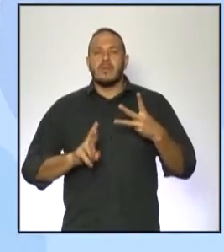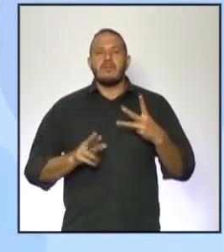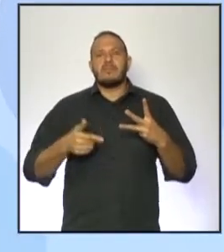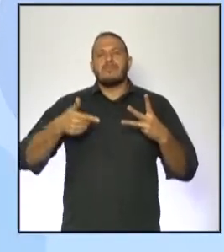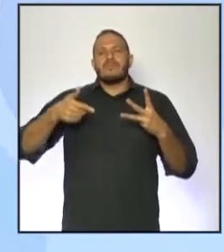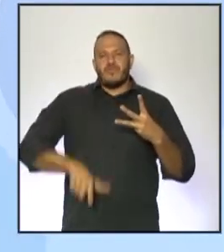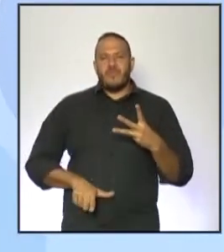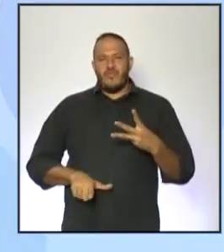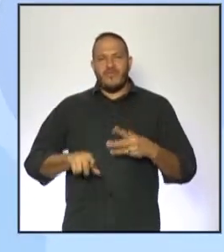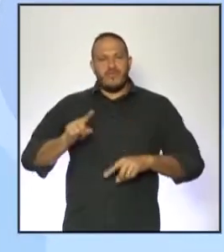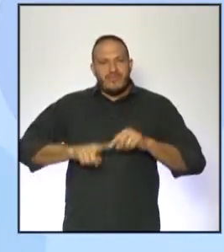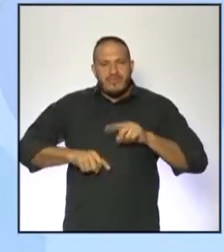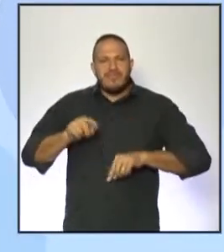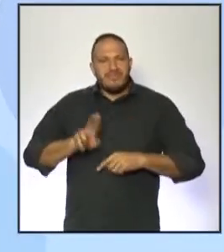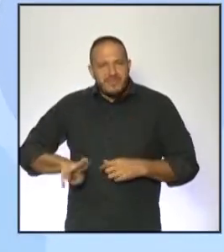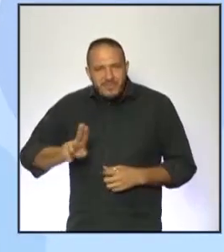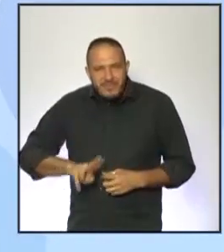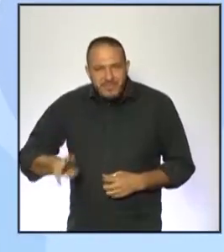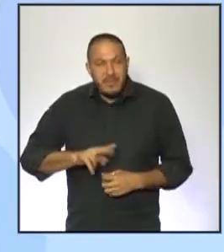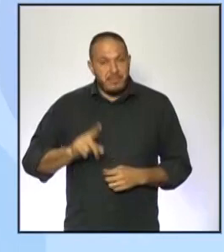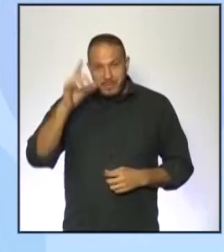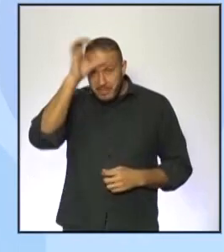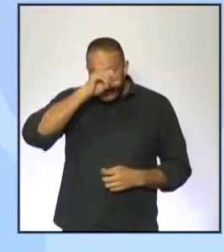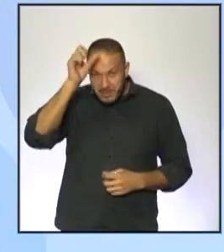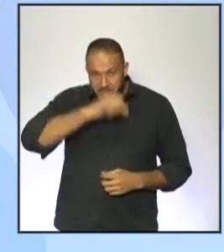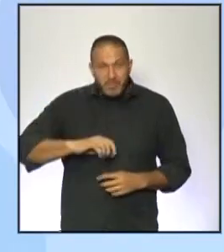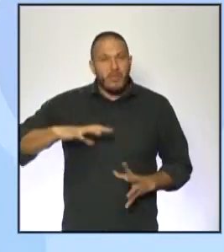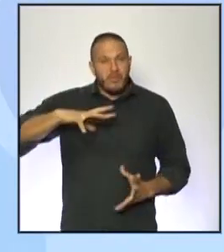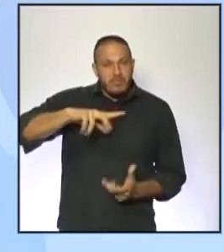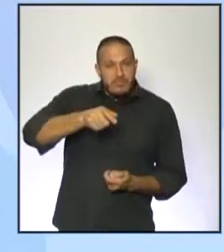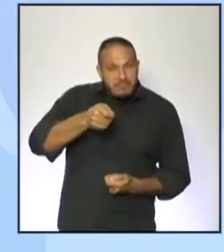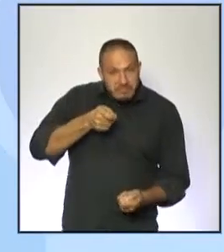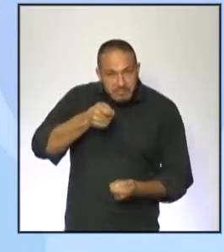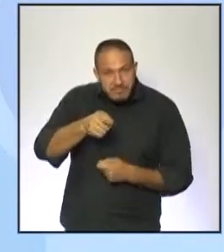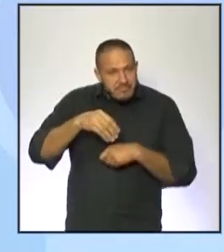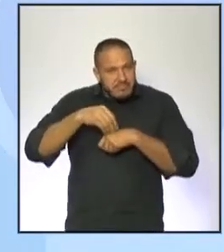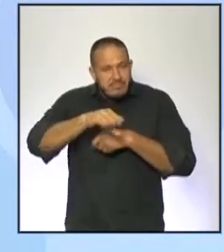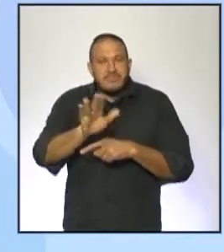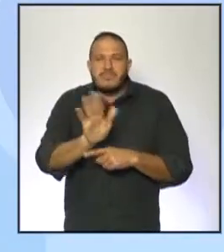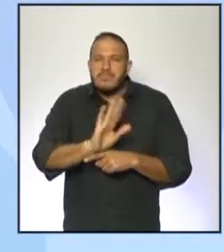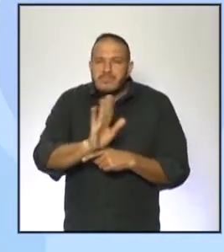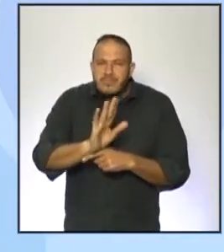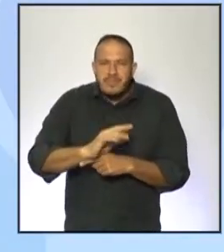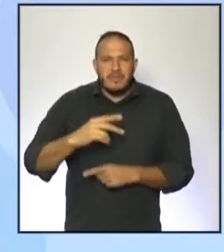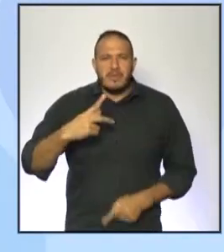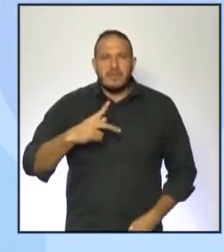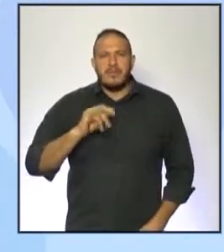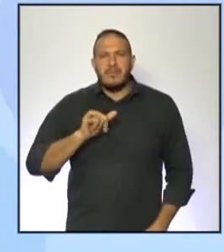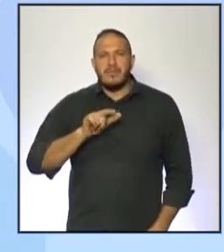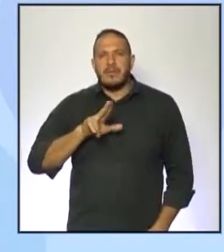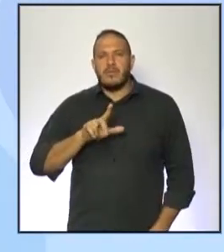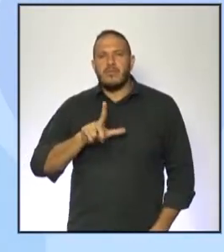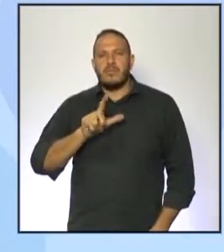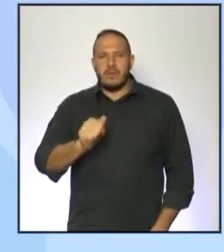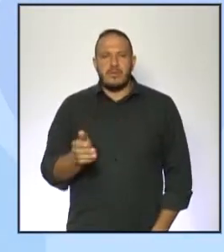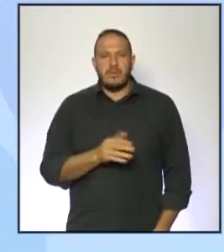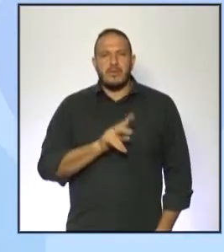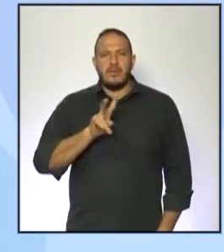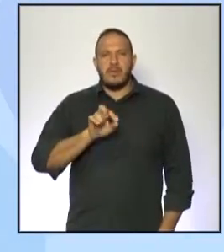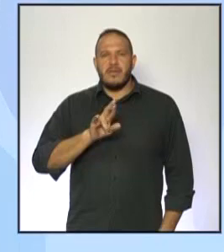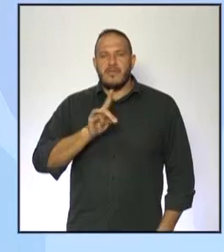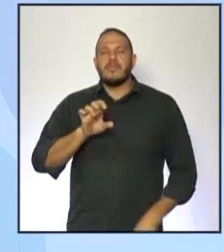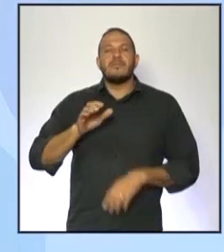um pouco sobre sustentabilidade, eu trouxe hoje um vídeo do Pílula Verde, que foi produzido pelo